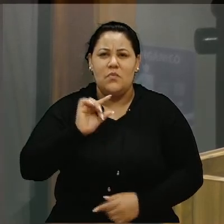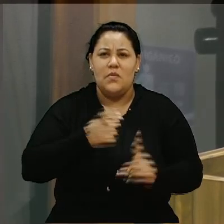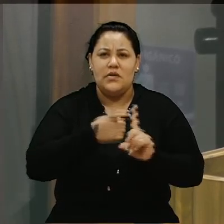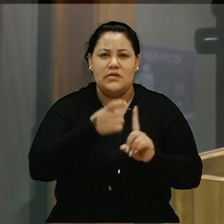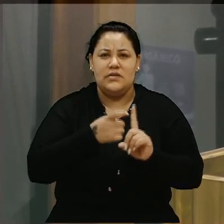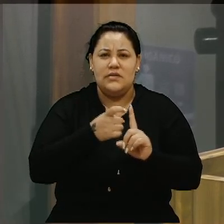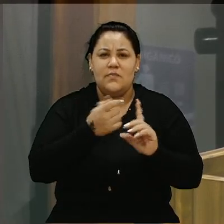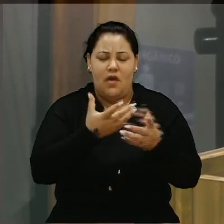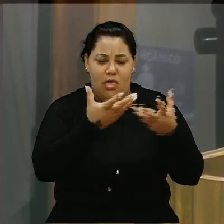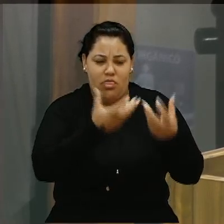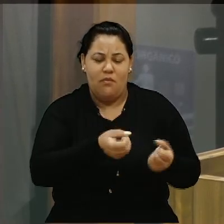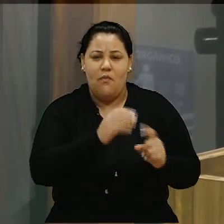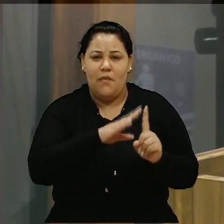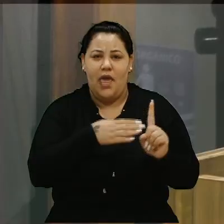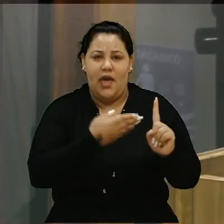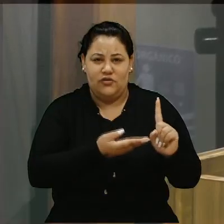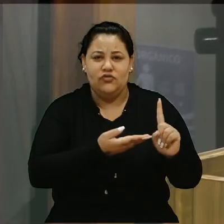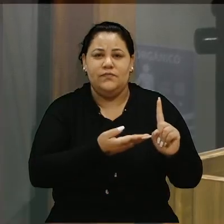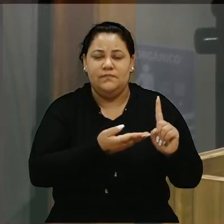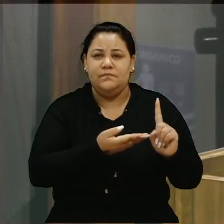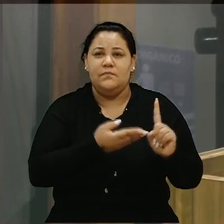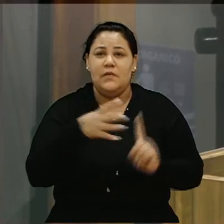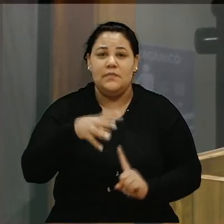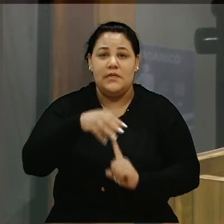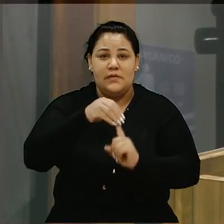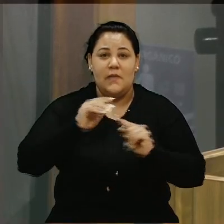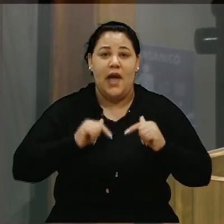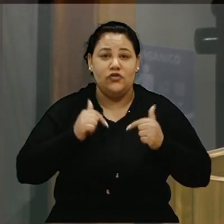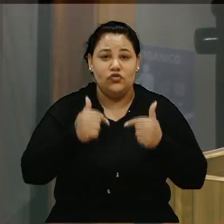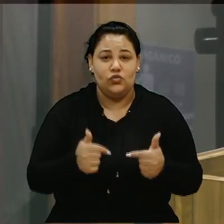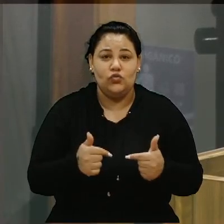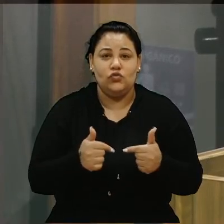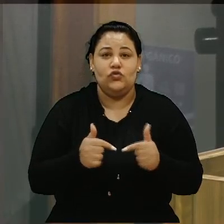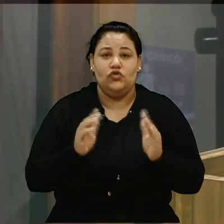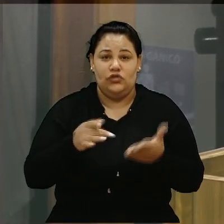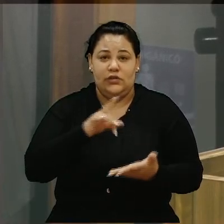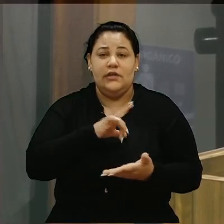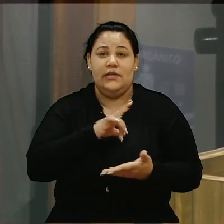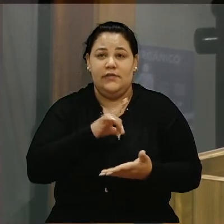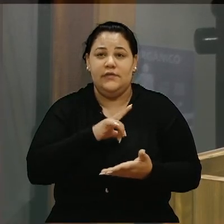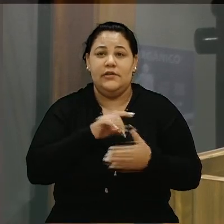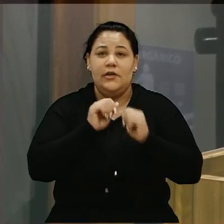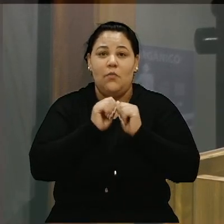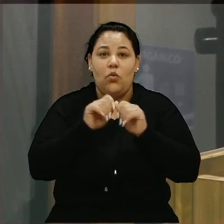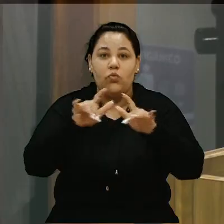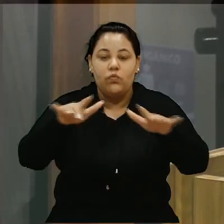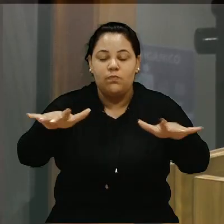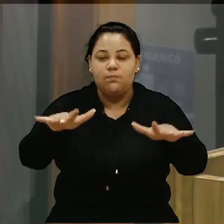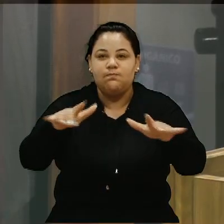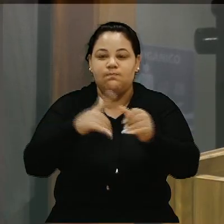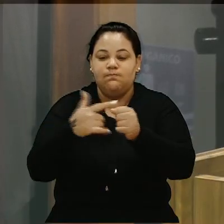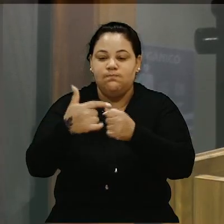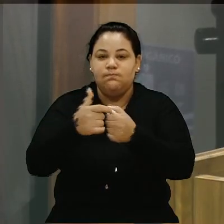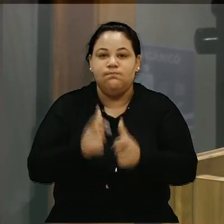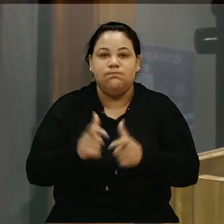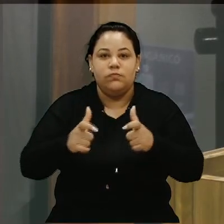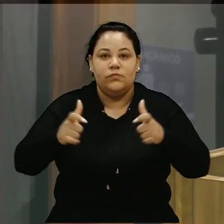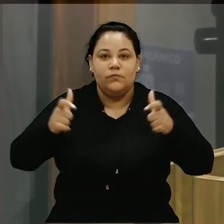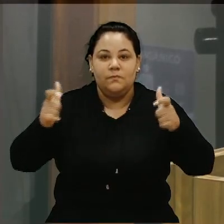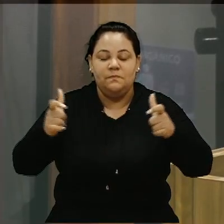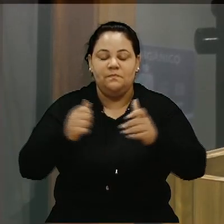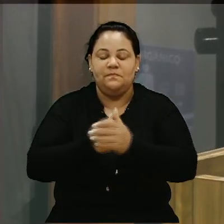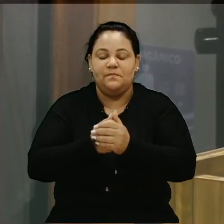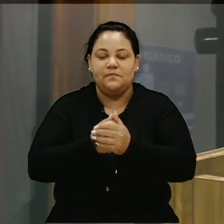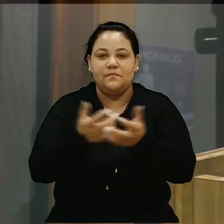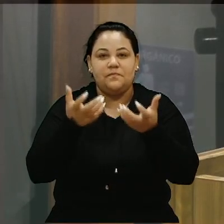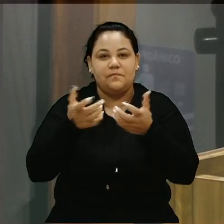do Bloco da Ovelha. Foi uma das principais iniciativas que surgiram lá e tomou uma grande proporção na cidade. Queria